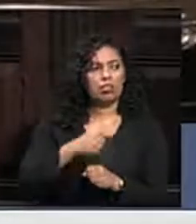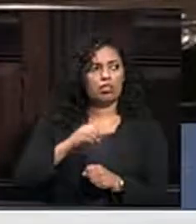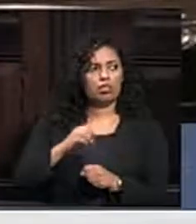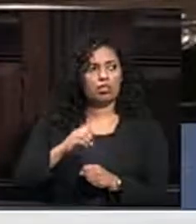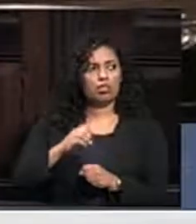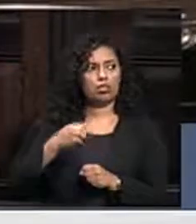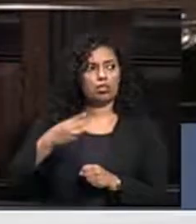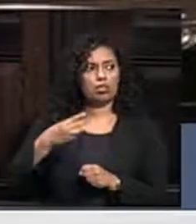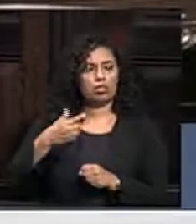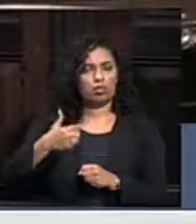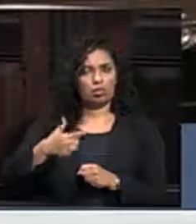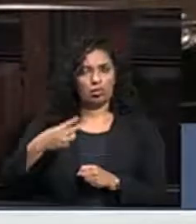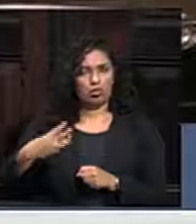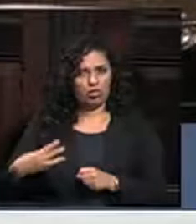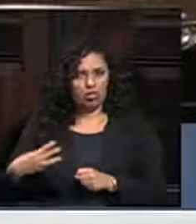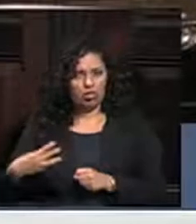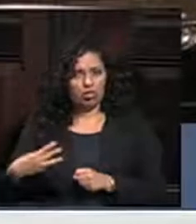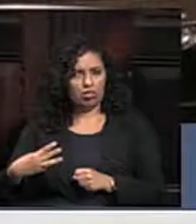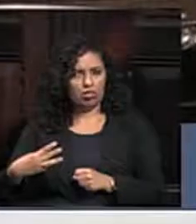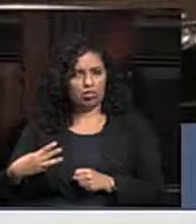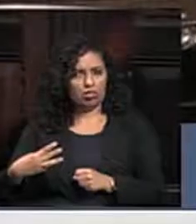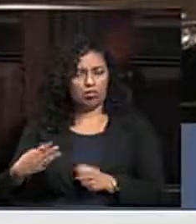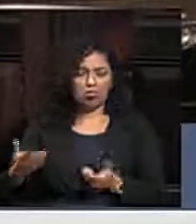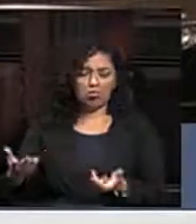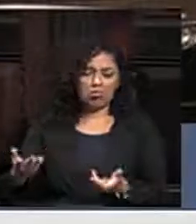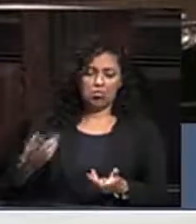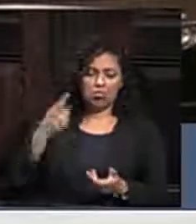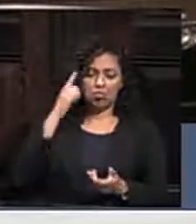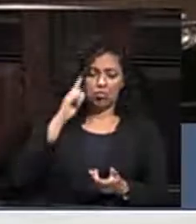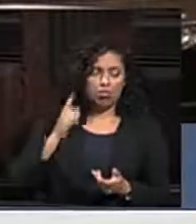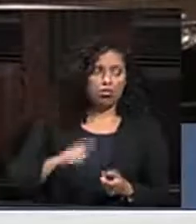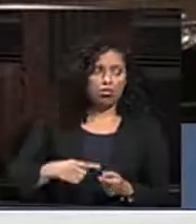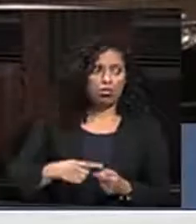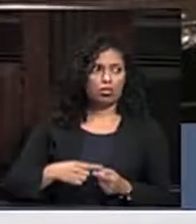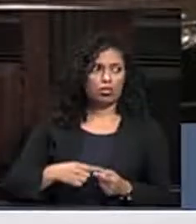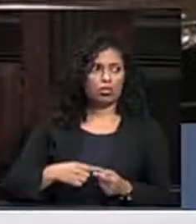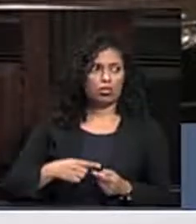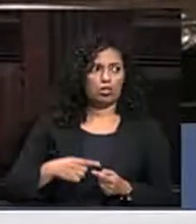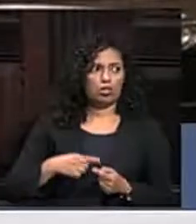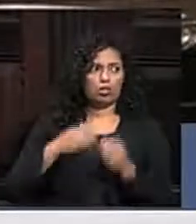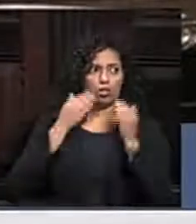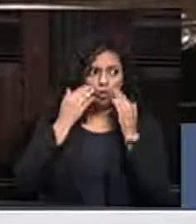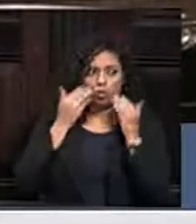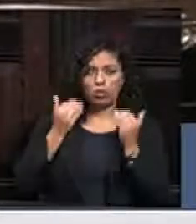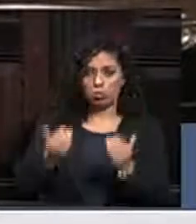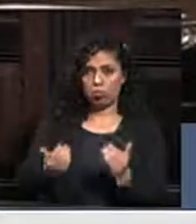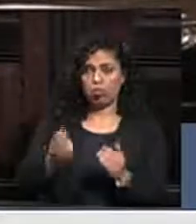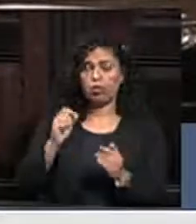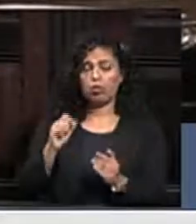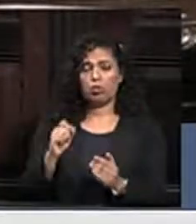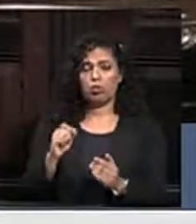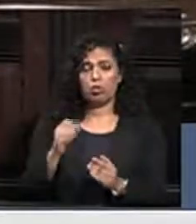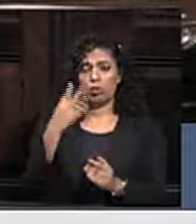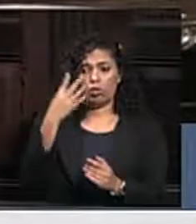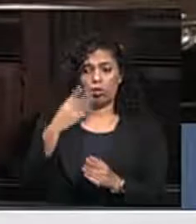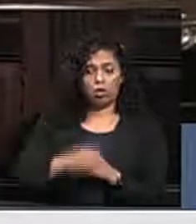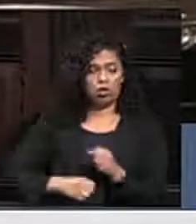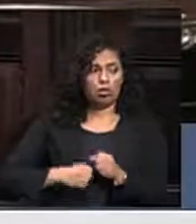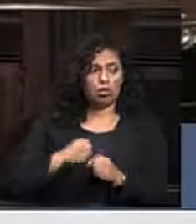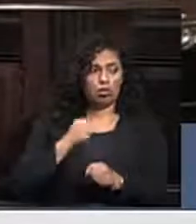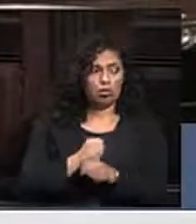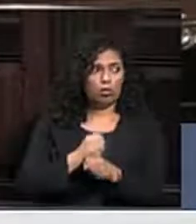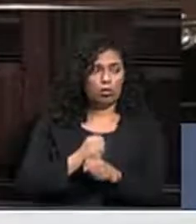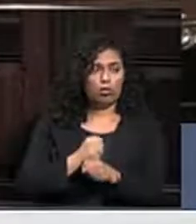lembrar aqui que nós estaremos prorrogando pelos 4 anos do novo governador, e mais